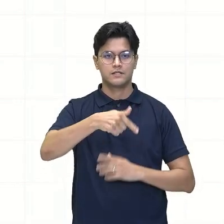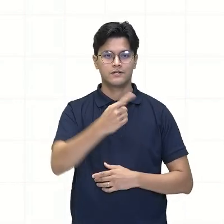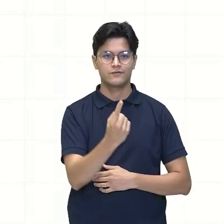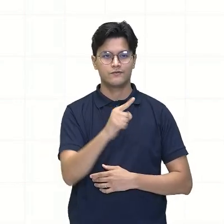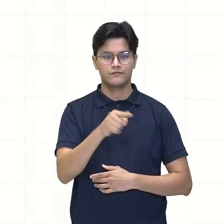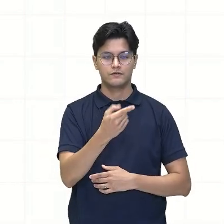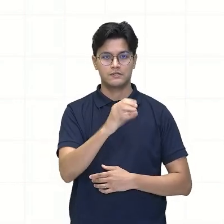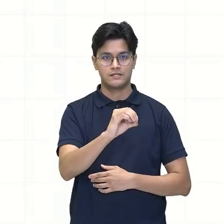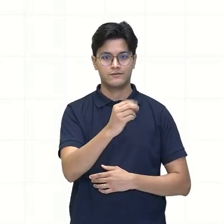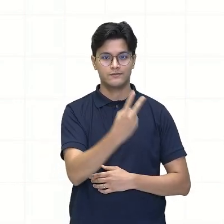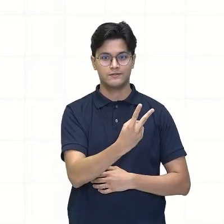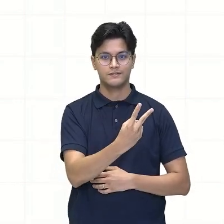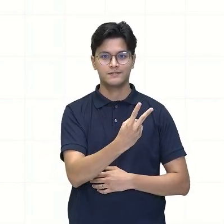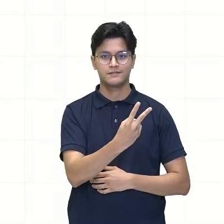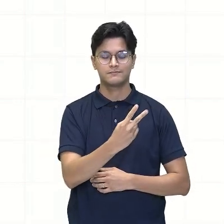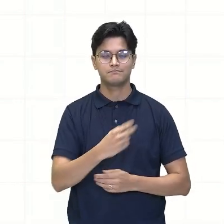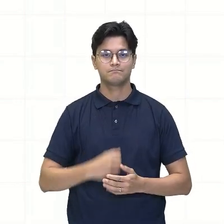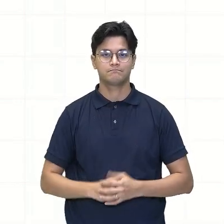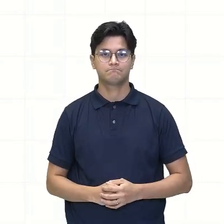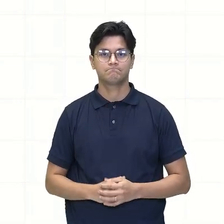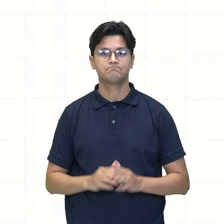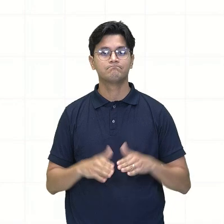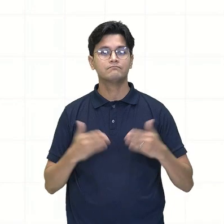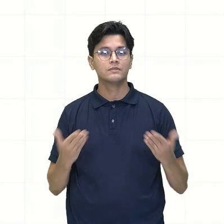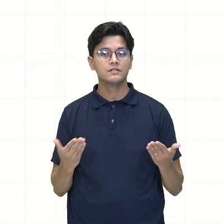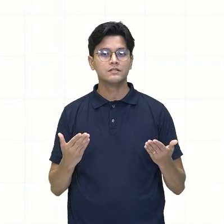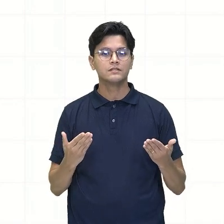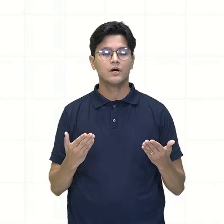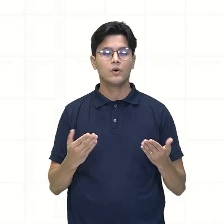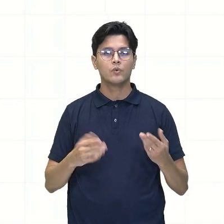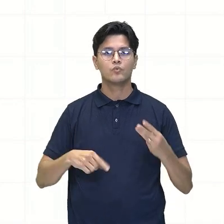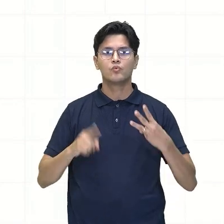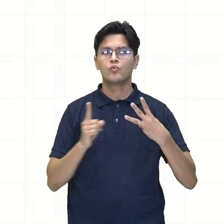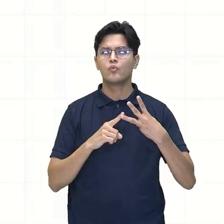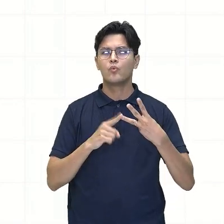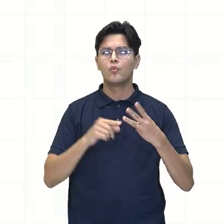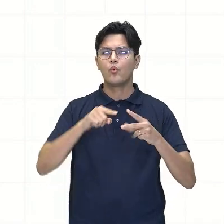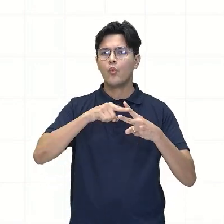71,02. Então, o valor do ângulo que está faltando é de